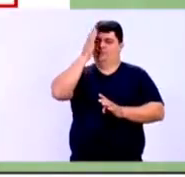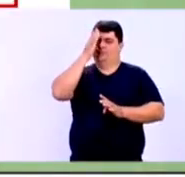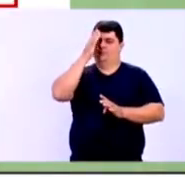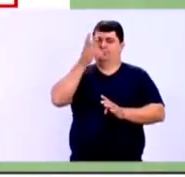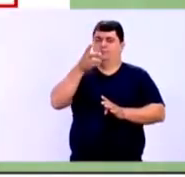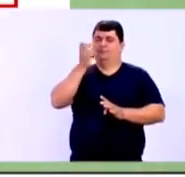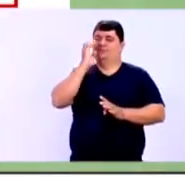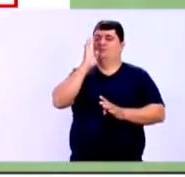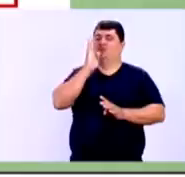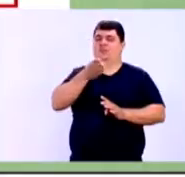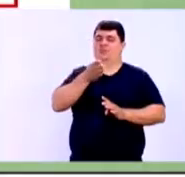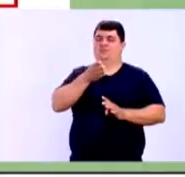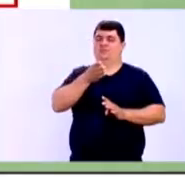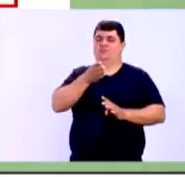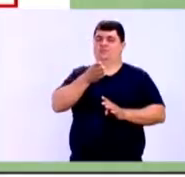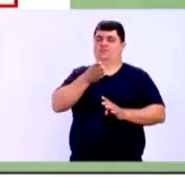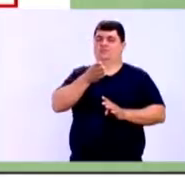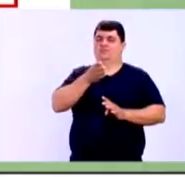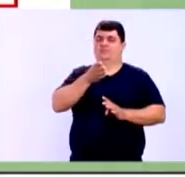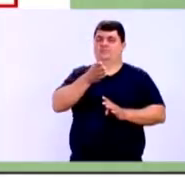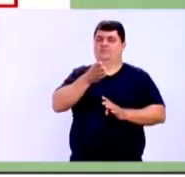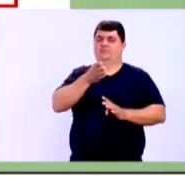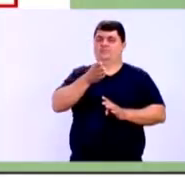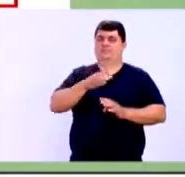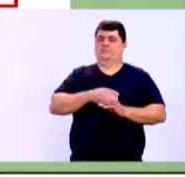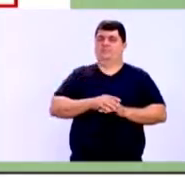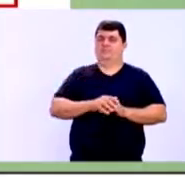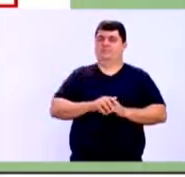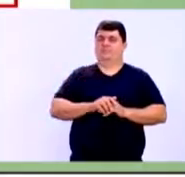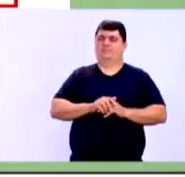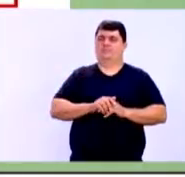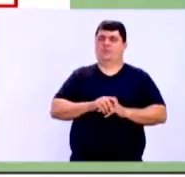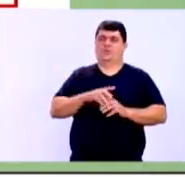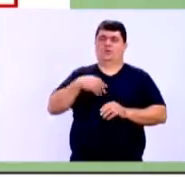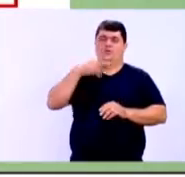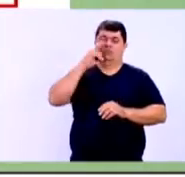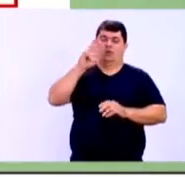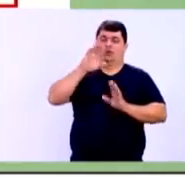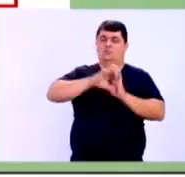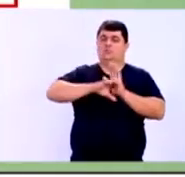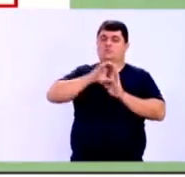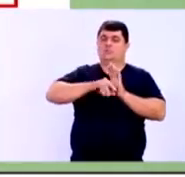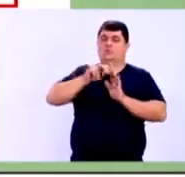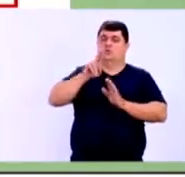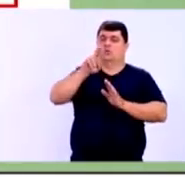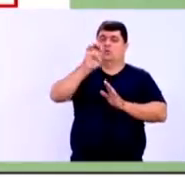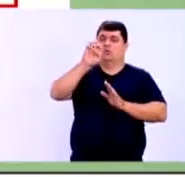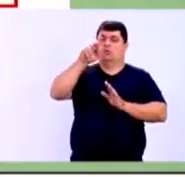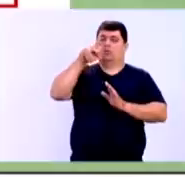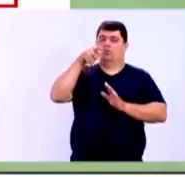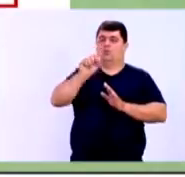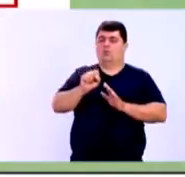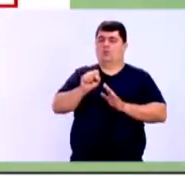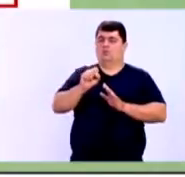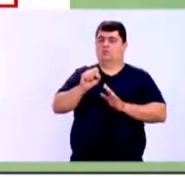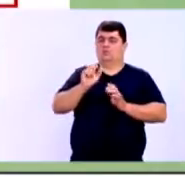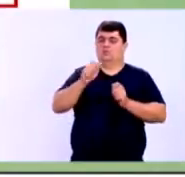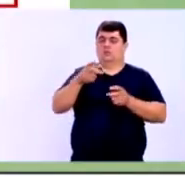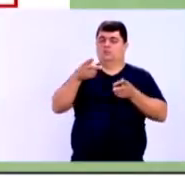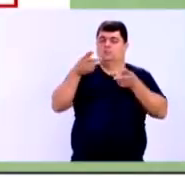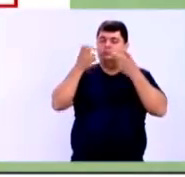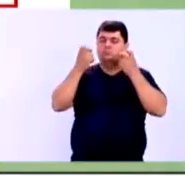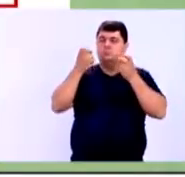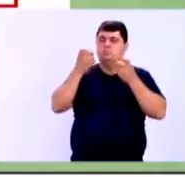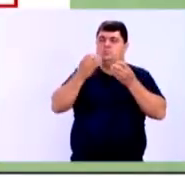estão sabendo como é que faz esse cálculo, né? Só olhar o conceito do UEPS, né? Você verifica